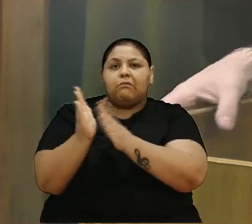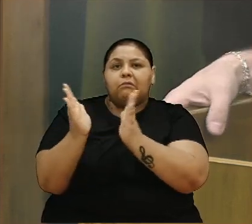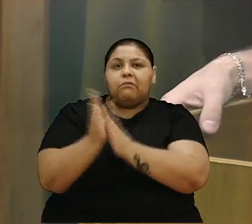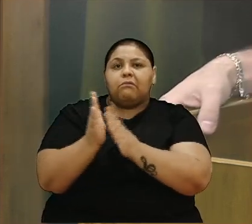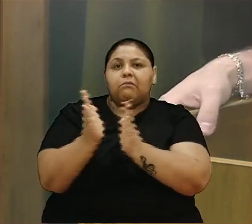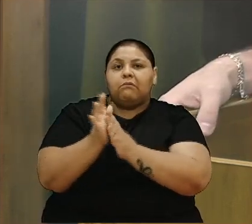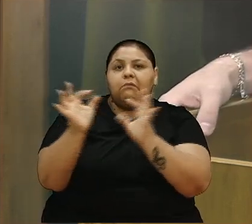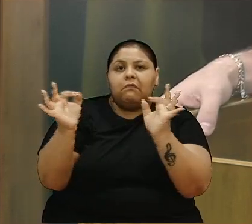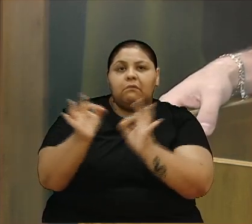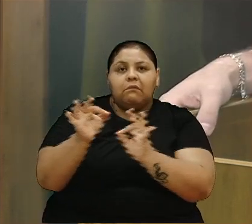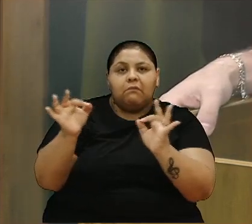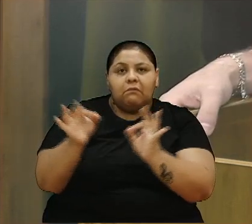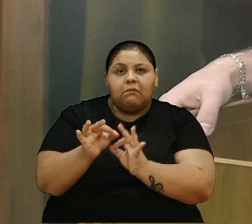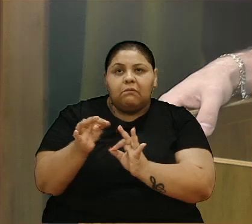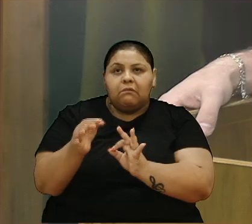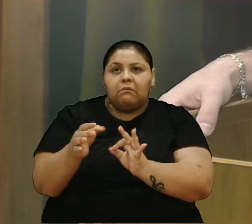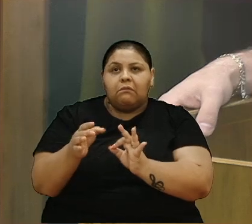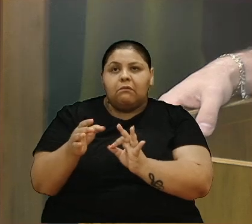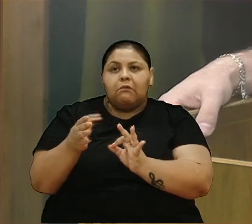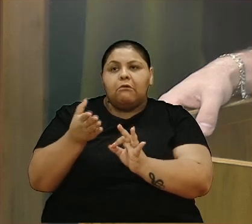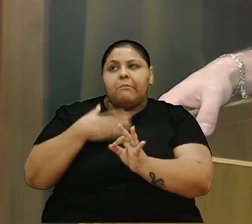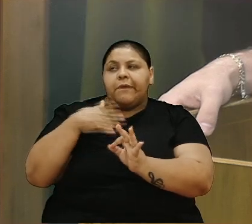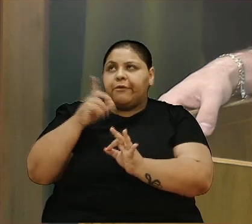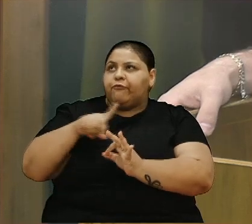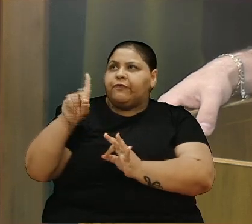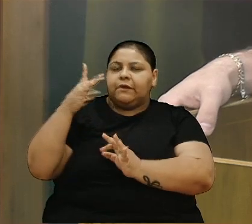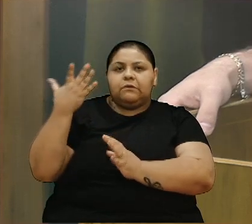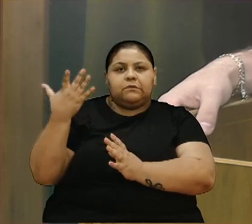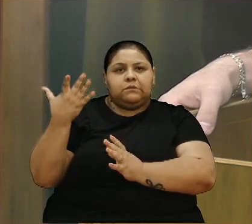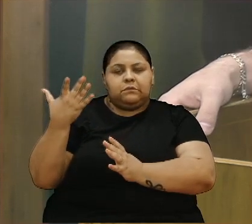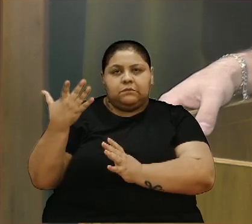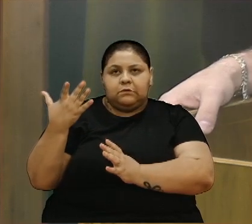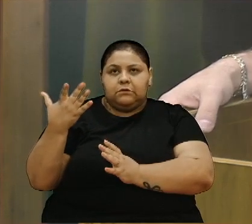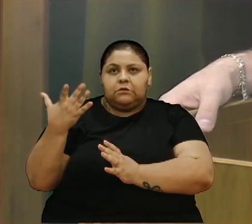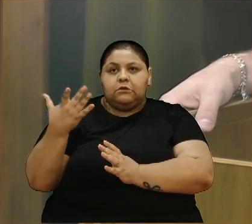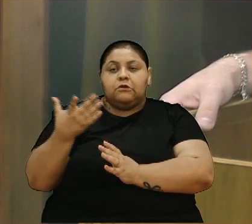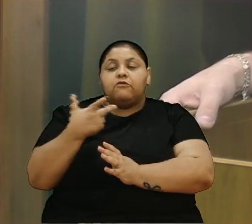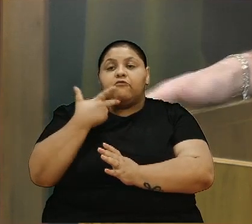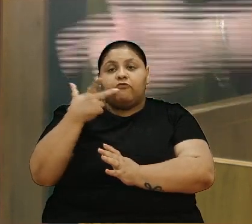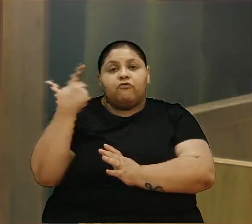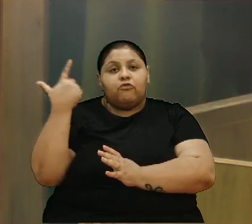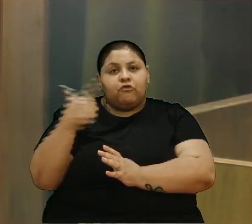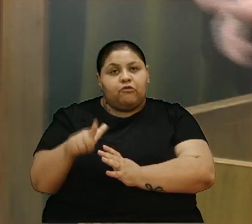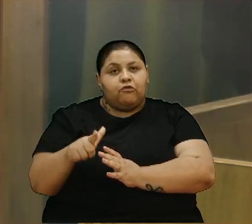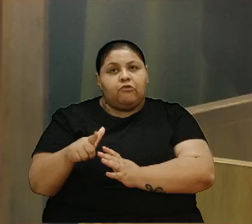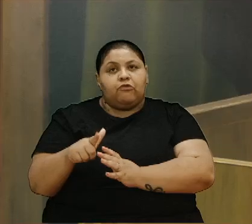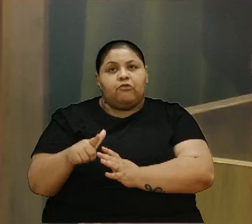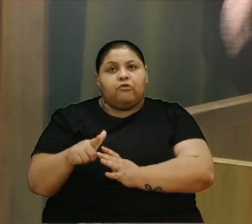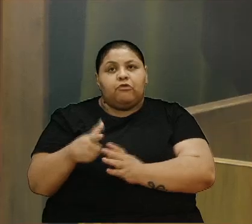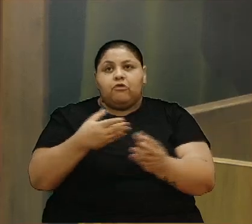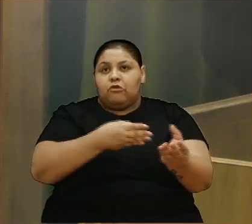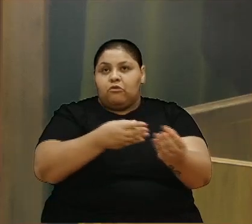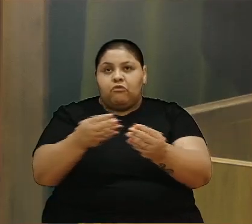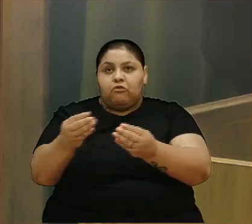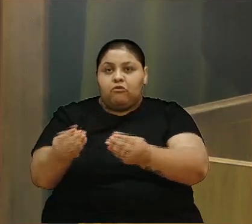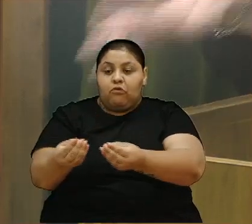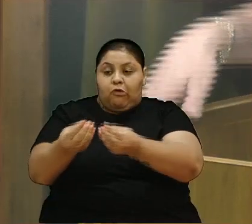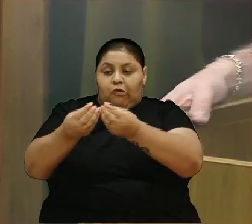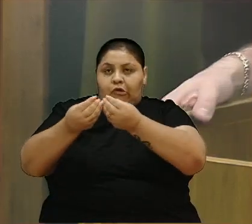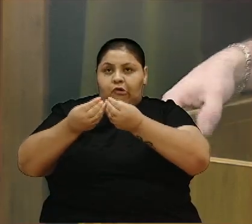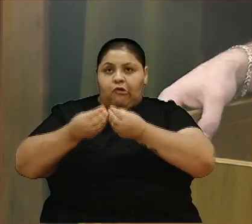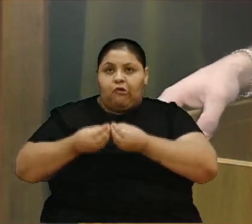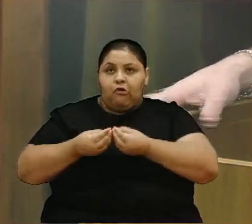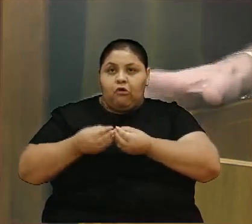atitude. Meu Deus do céu. Aliás, volto a dizer, né? Muitos que recebem os